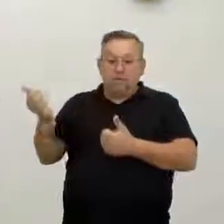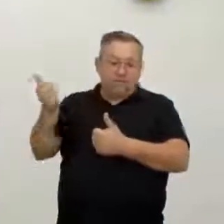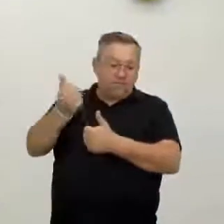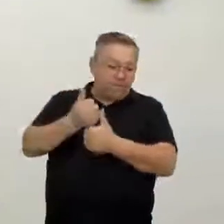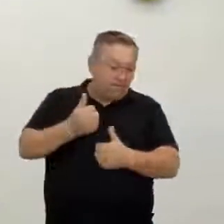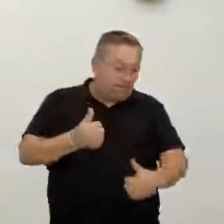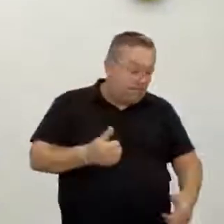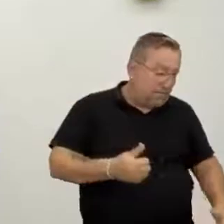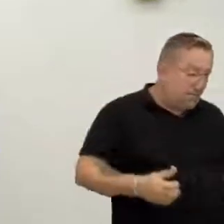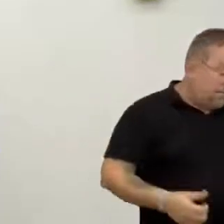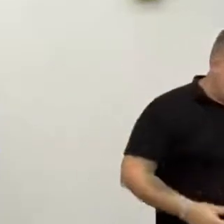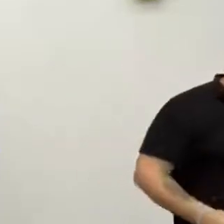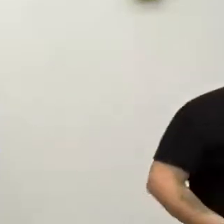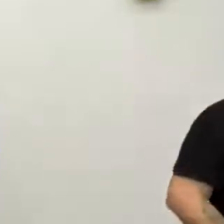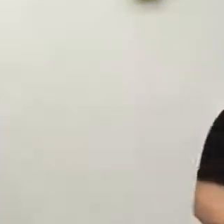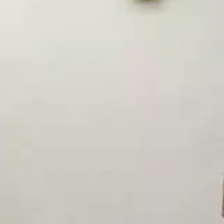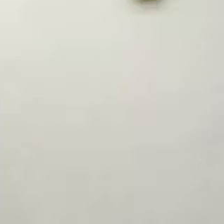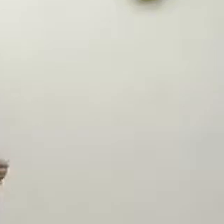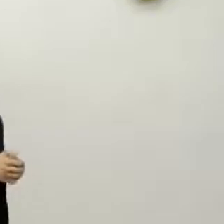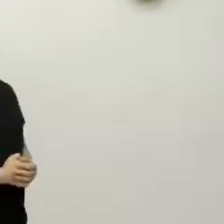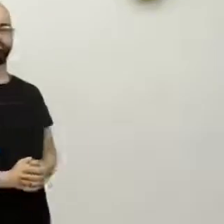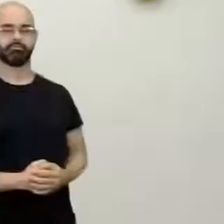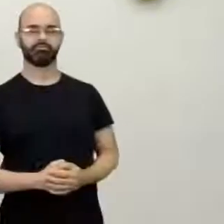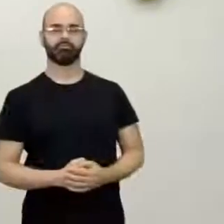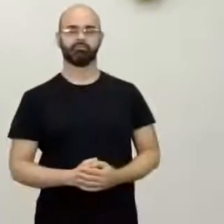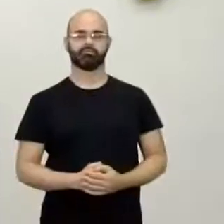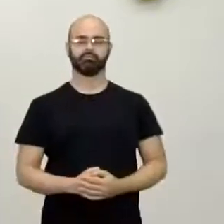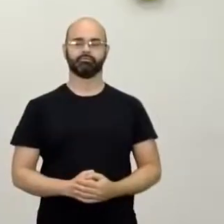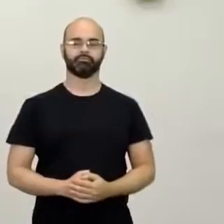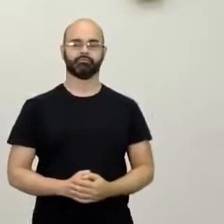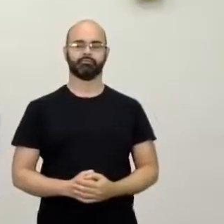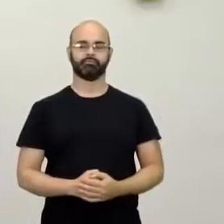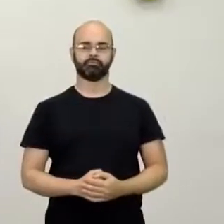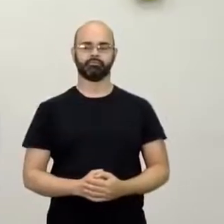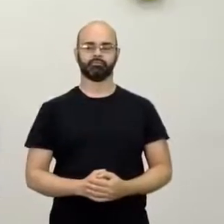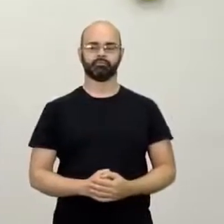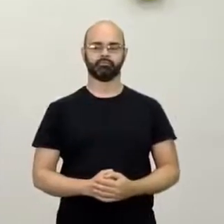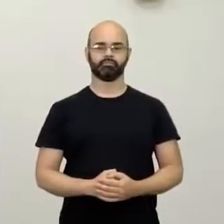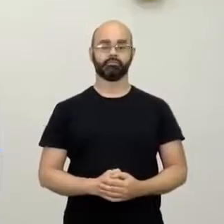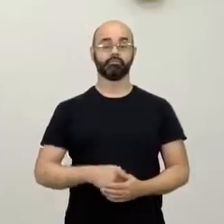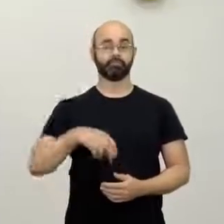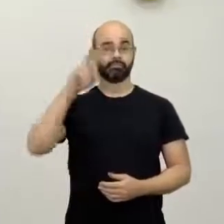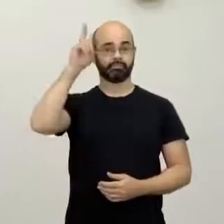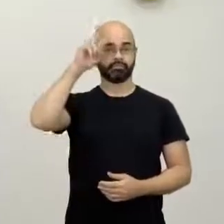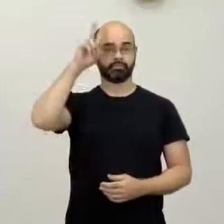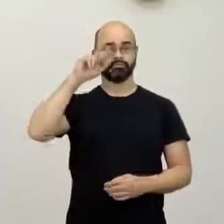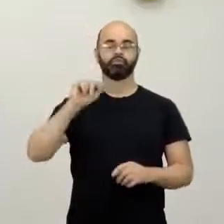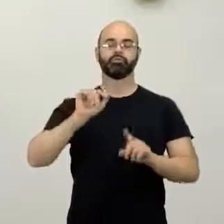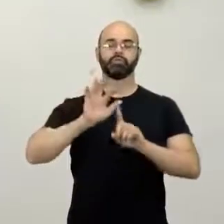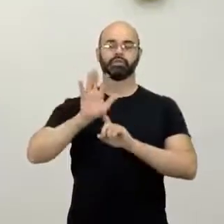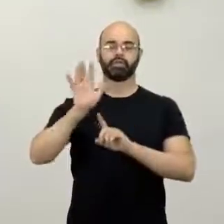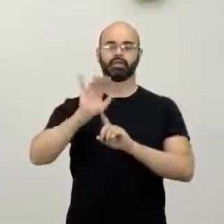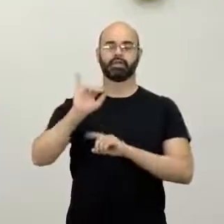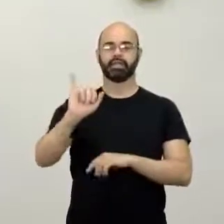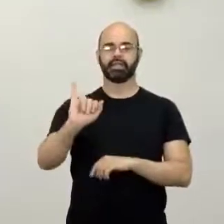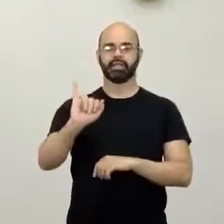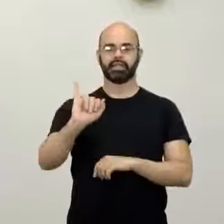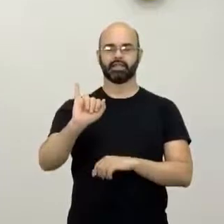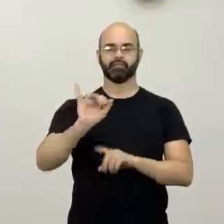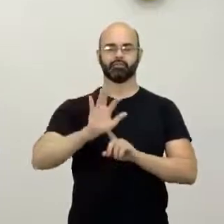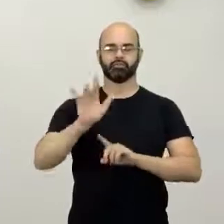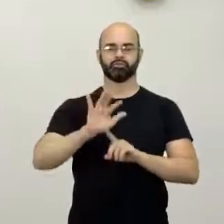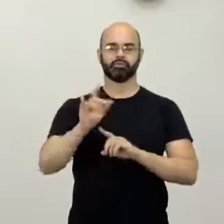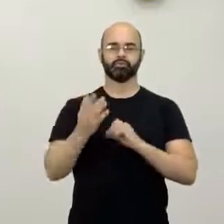de 1950 a 1970, você tem que lembrar das indústrias de base, né, e a começar aqui fortemente com as